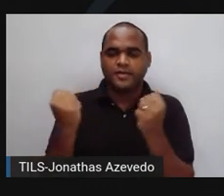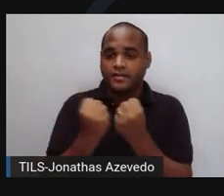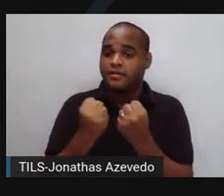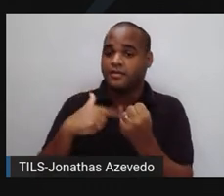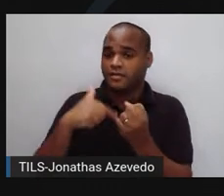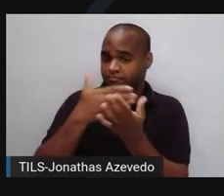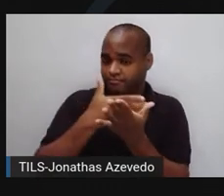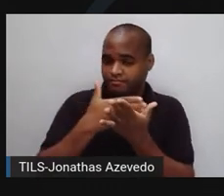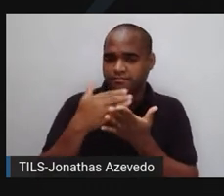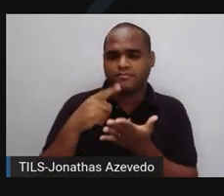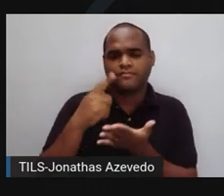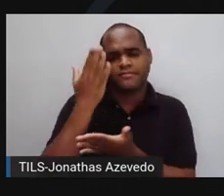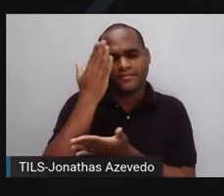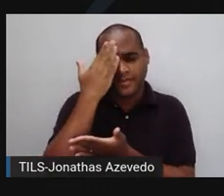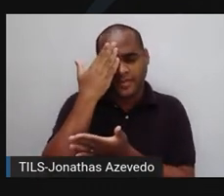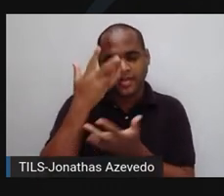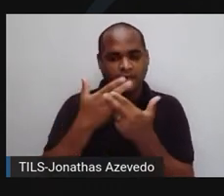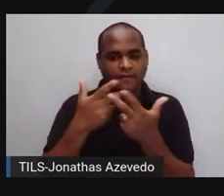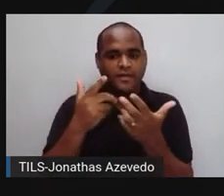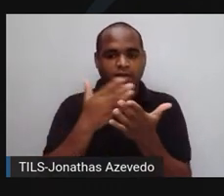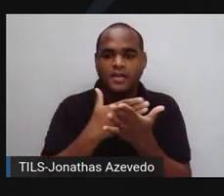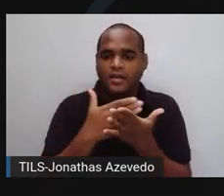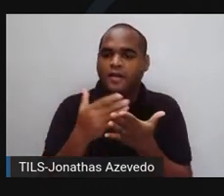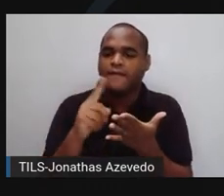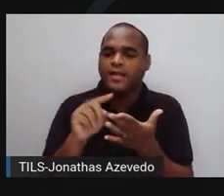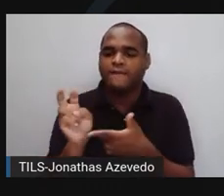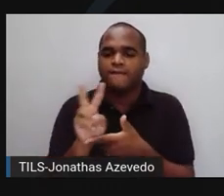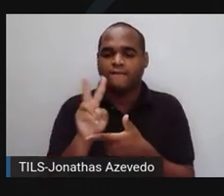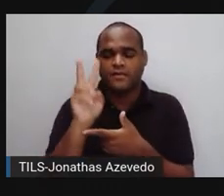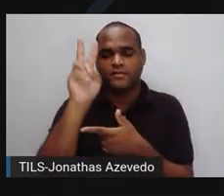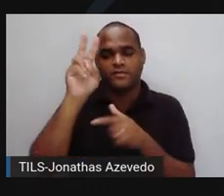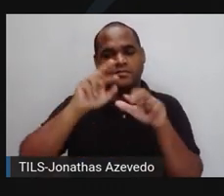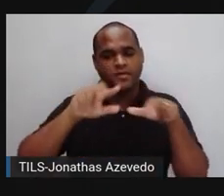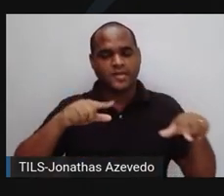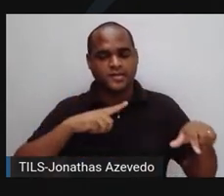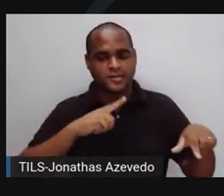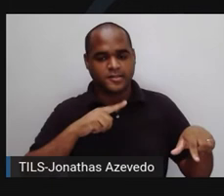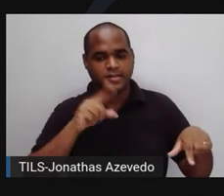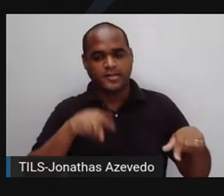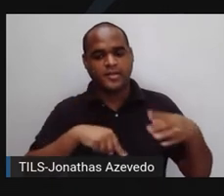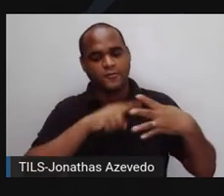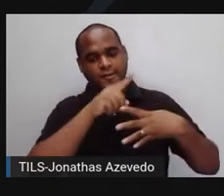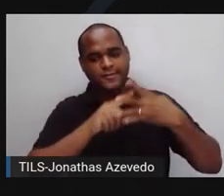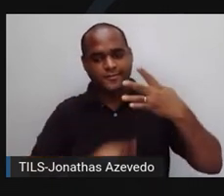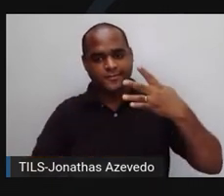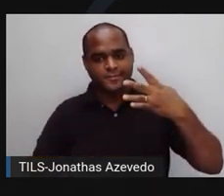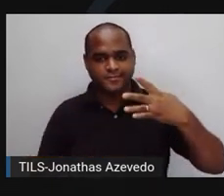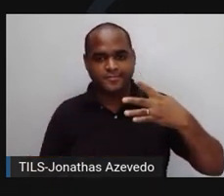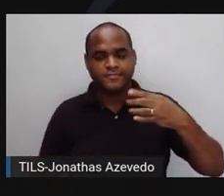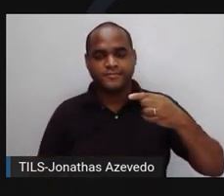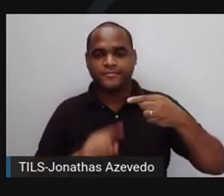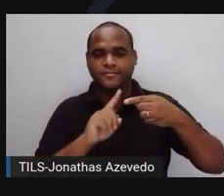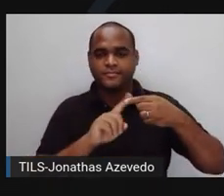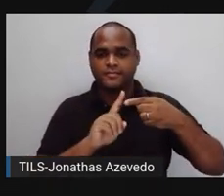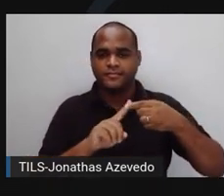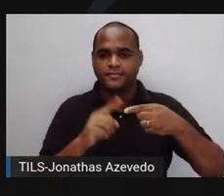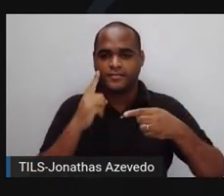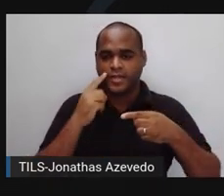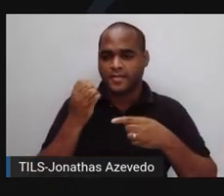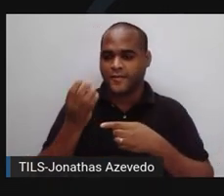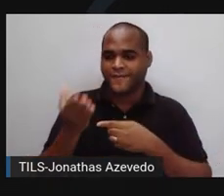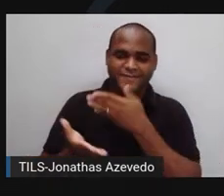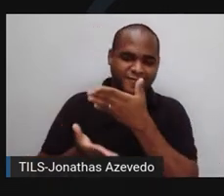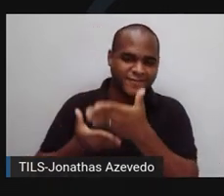bem no início mas já se sabe que a base para a valoração deve se dar a partir de quatro categorias um categoria